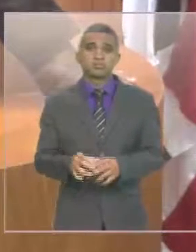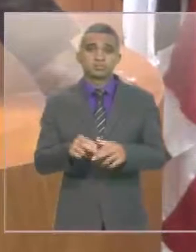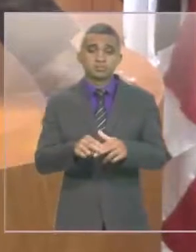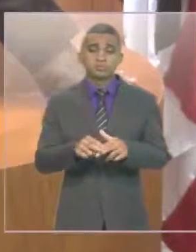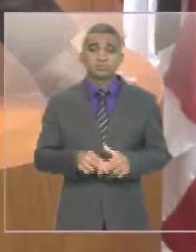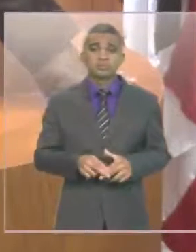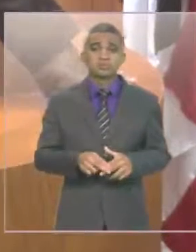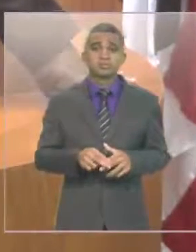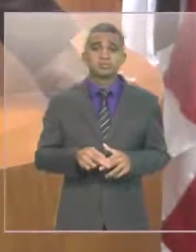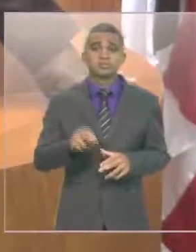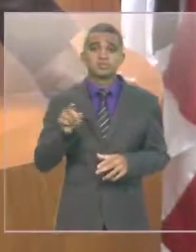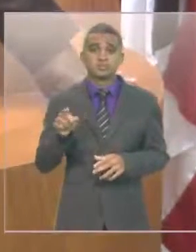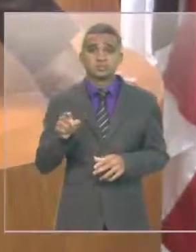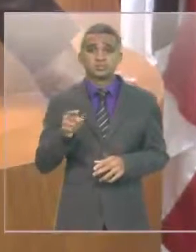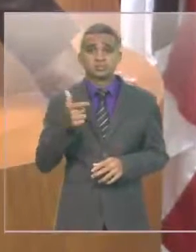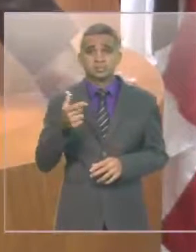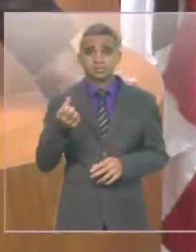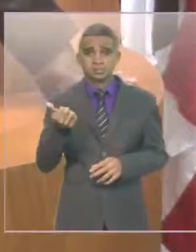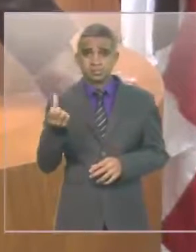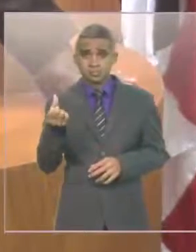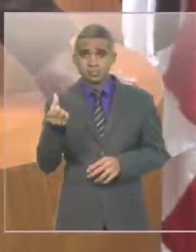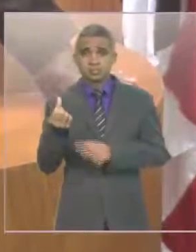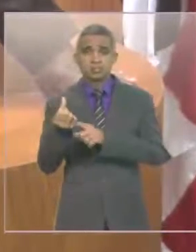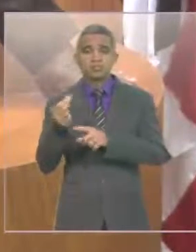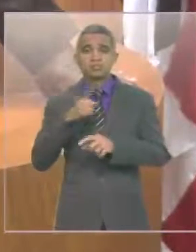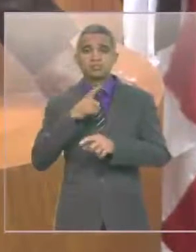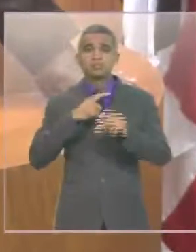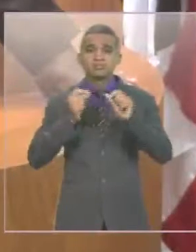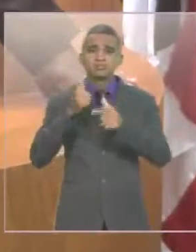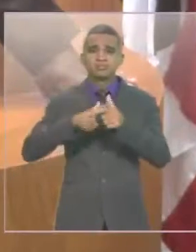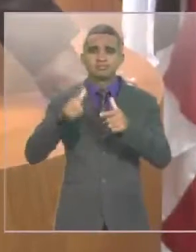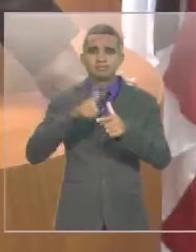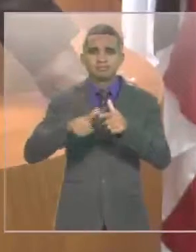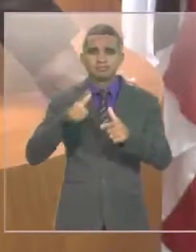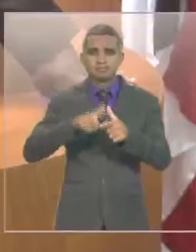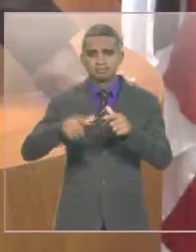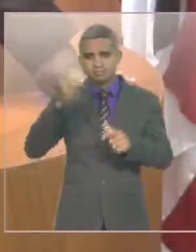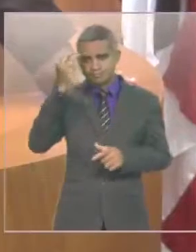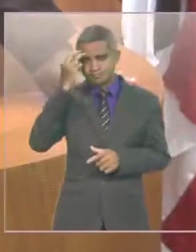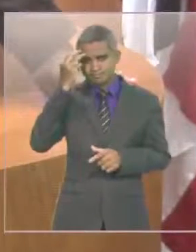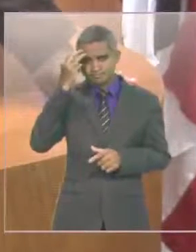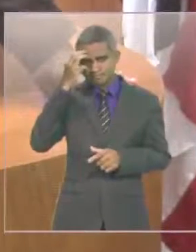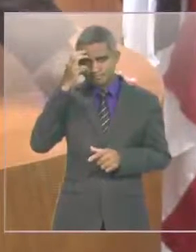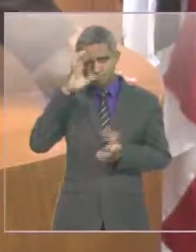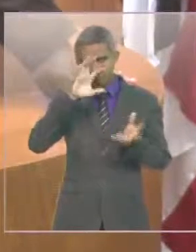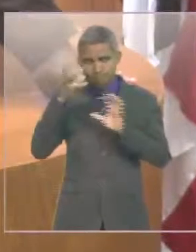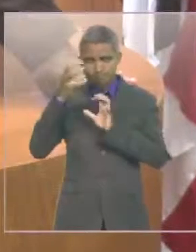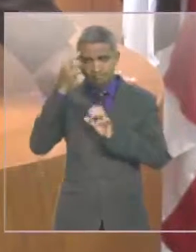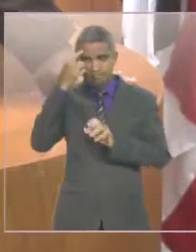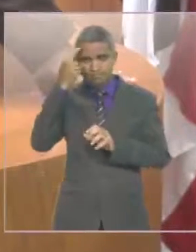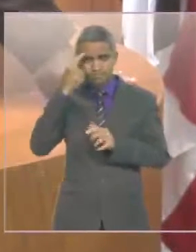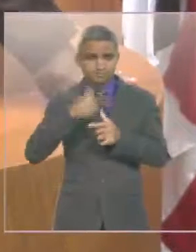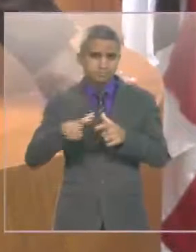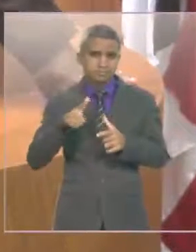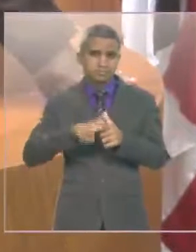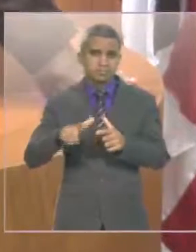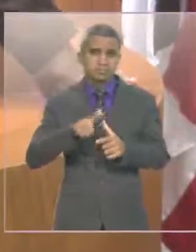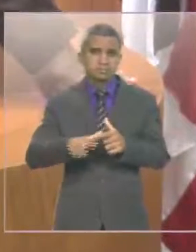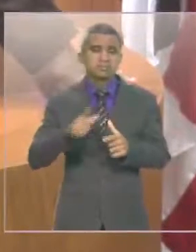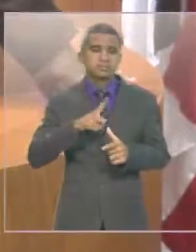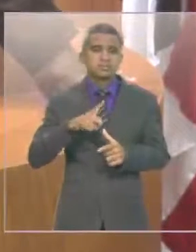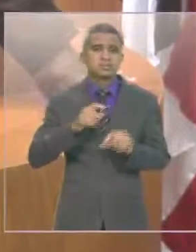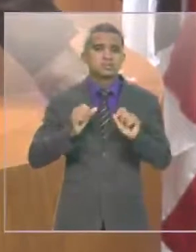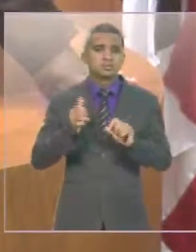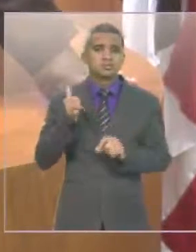aqui o bar 16 teve um surto psicótico deputado o é do curso e disparou várias vezes